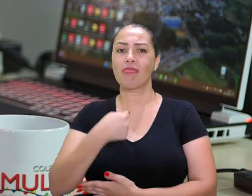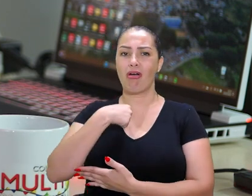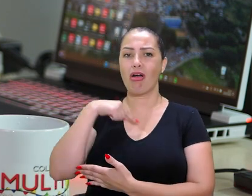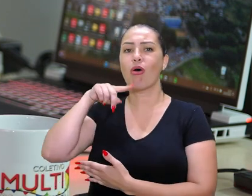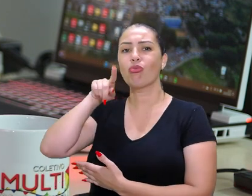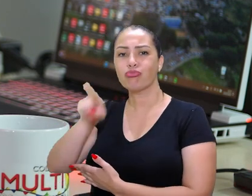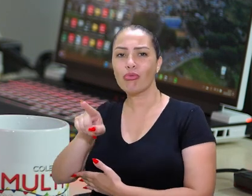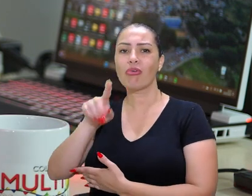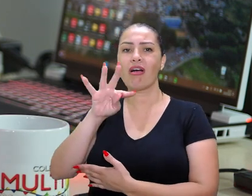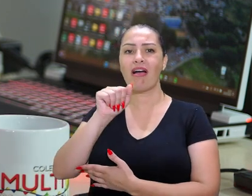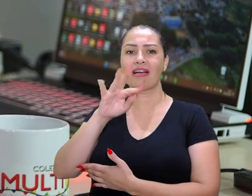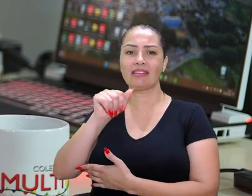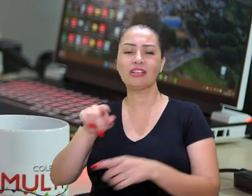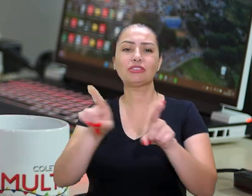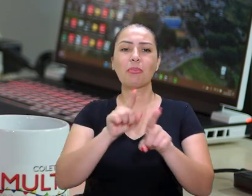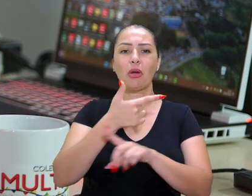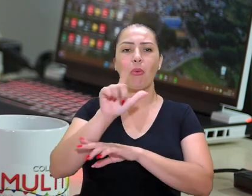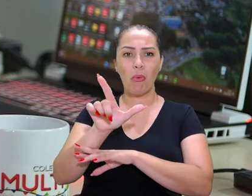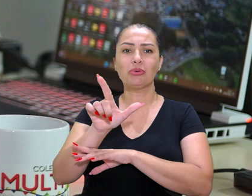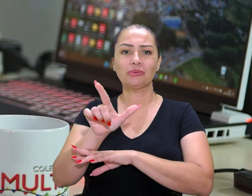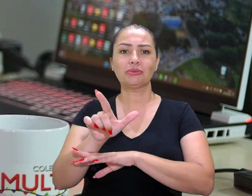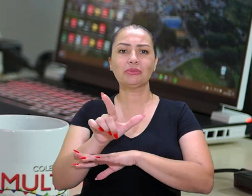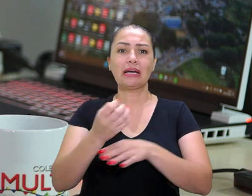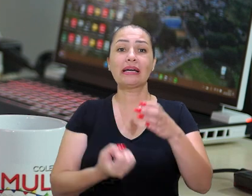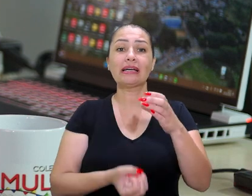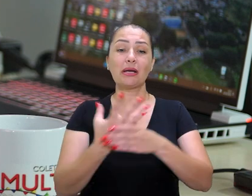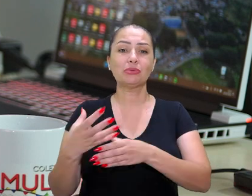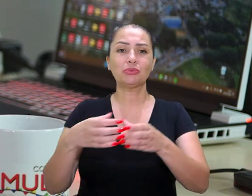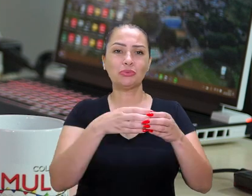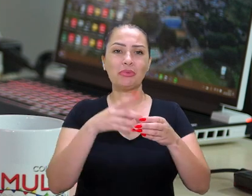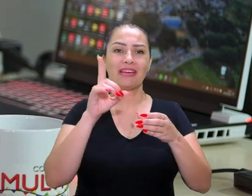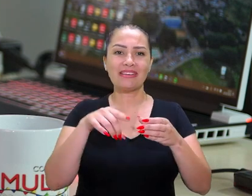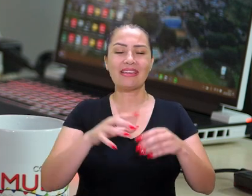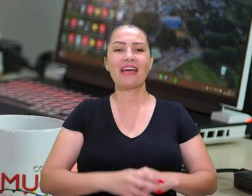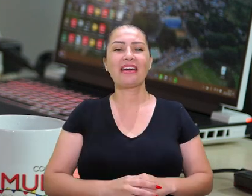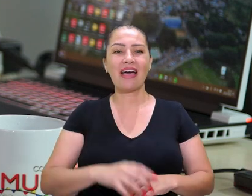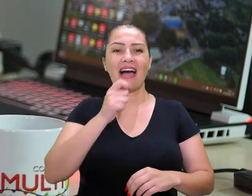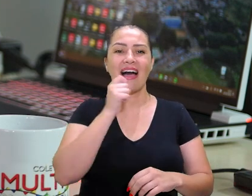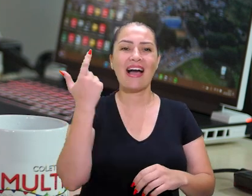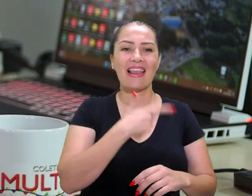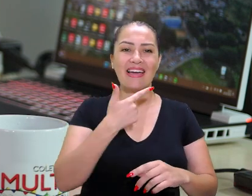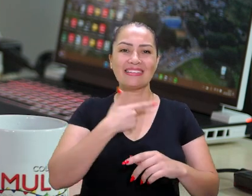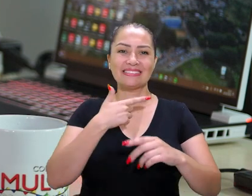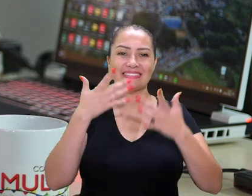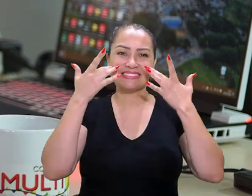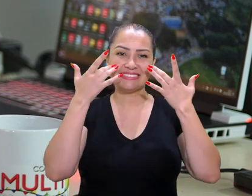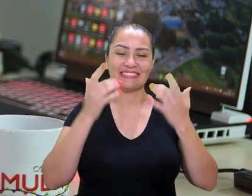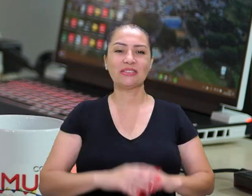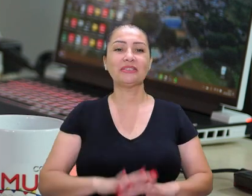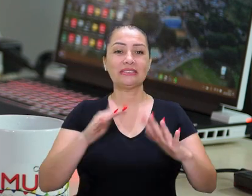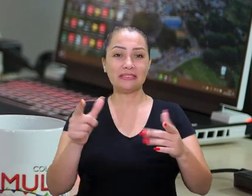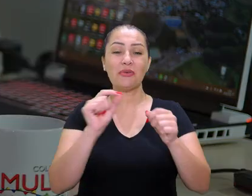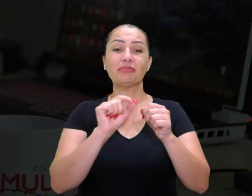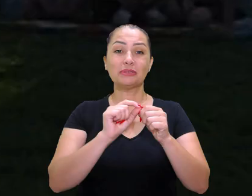e outros companheiros, criamos um grupo de teatro chamado Cooperativa Alegretense de Teatro, em que encenamos alguns espetáculos, né, como a Farsa da